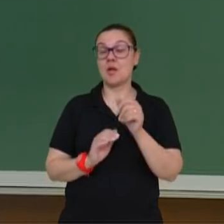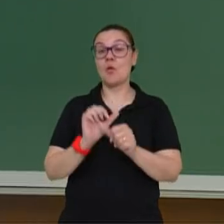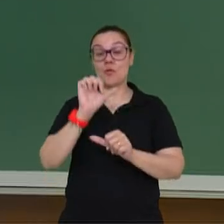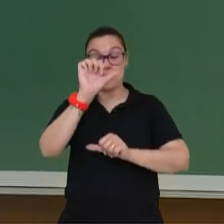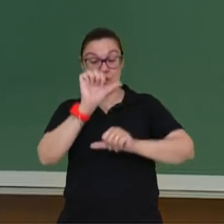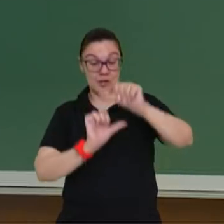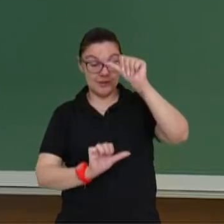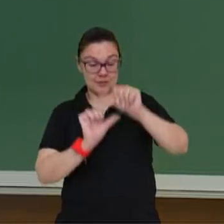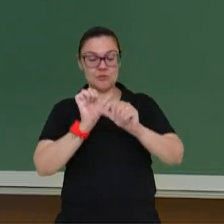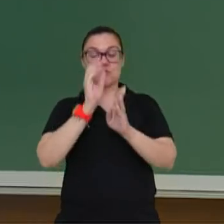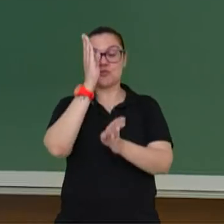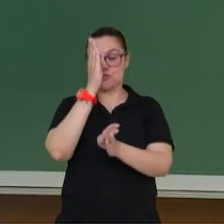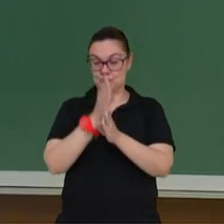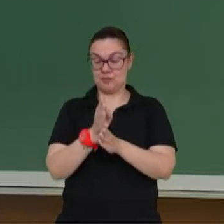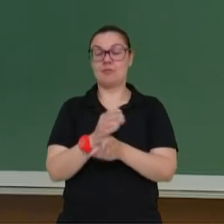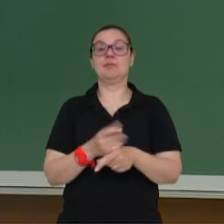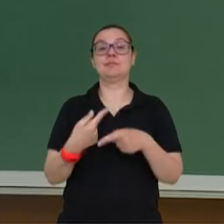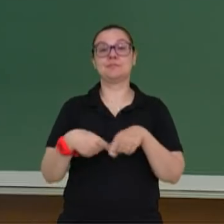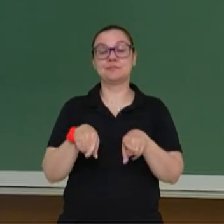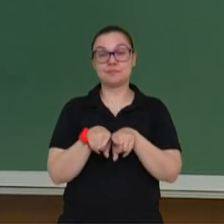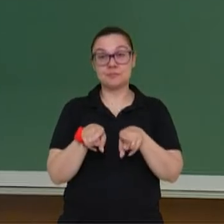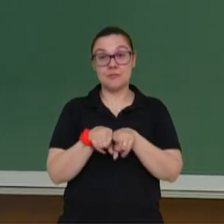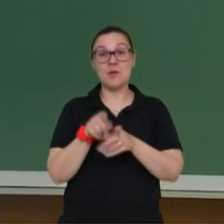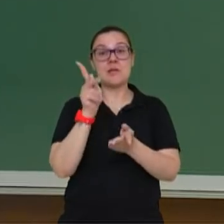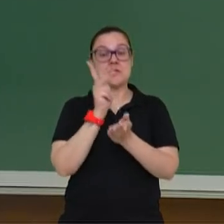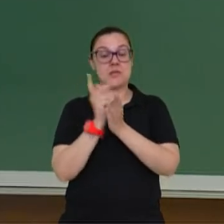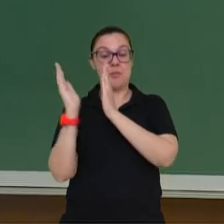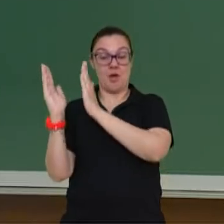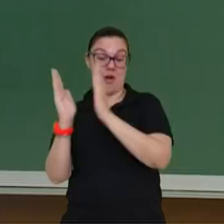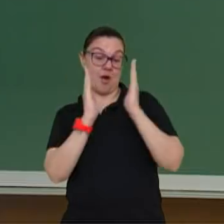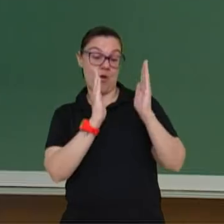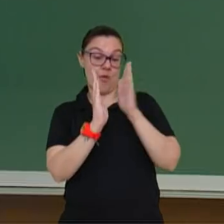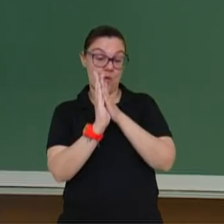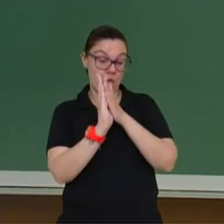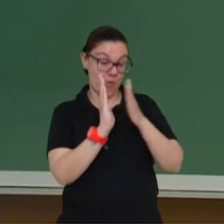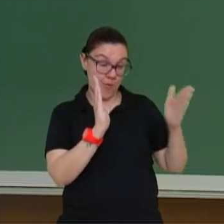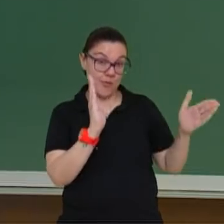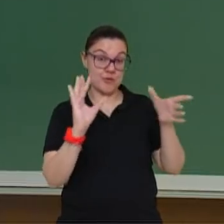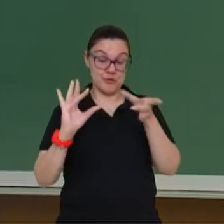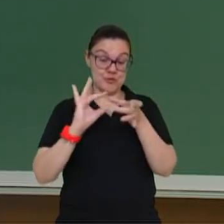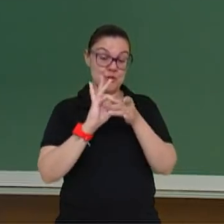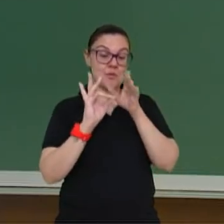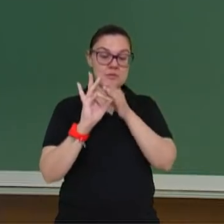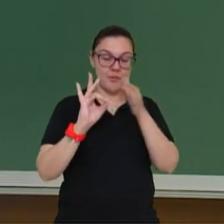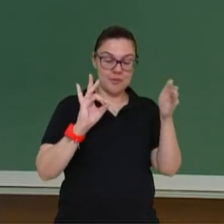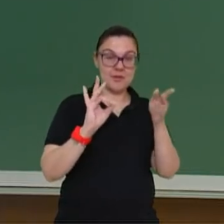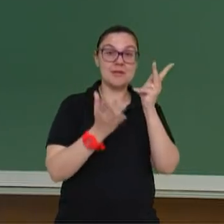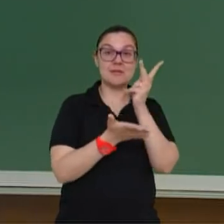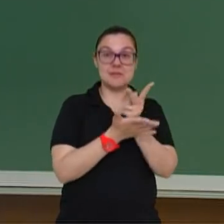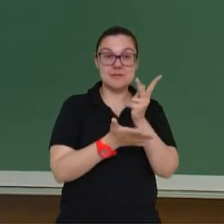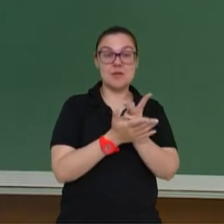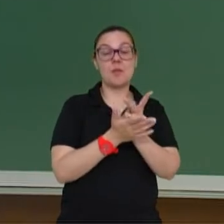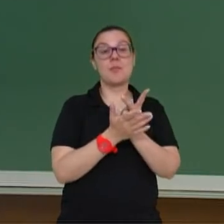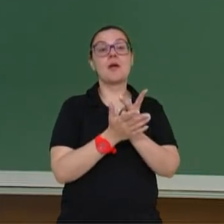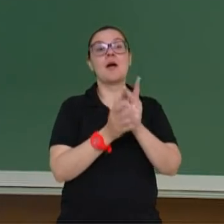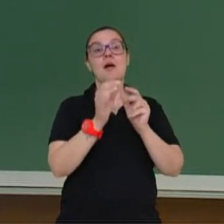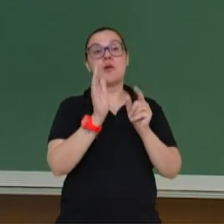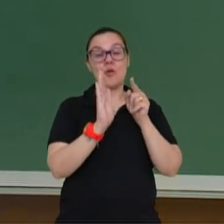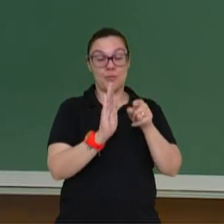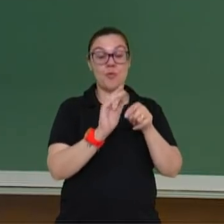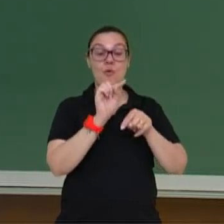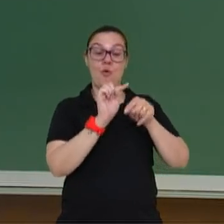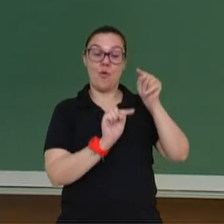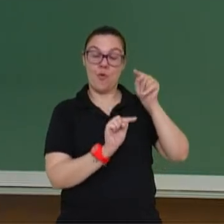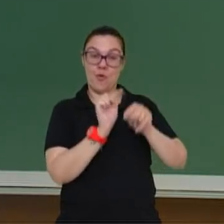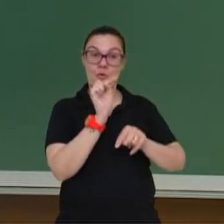transitivo direto, tá? O meu objeto, que é o complemento, será também classificado